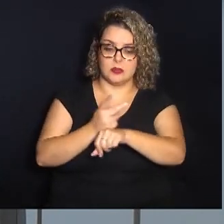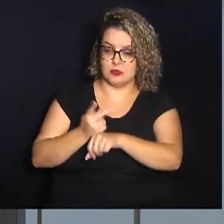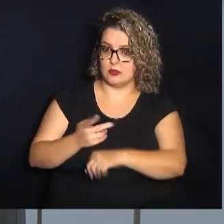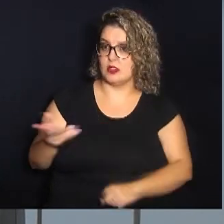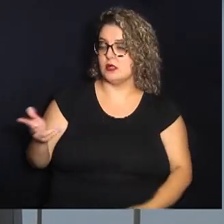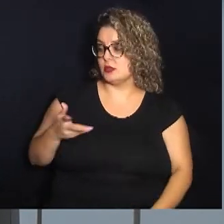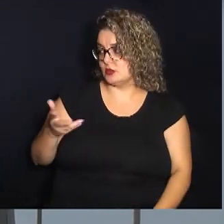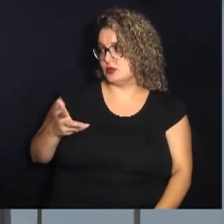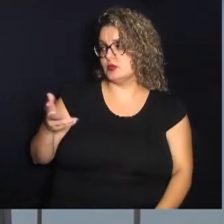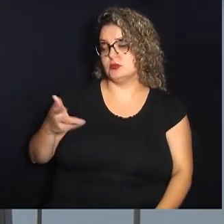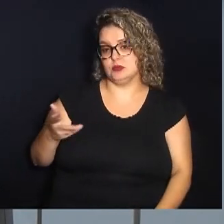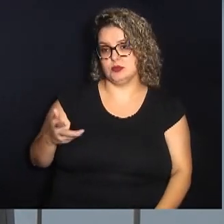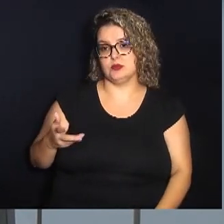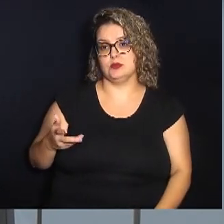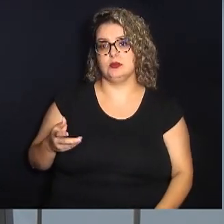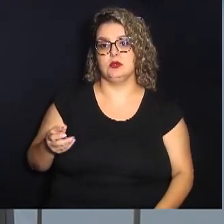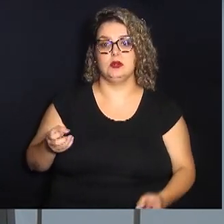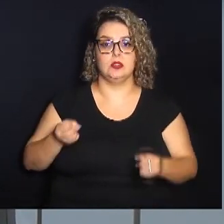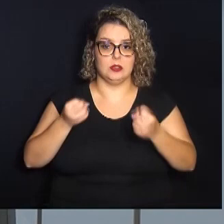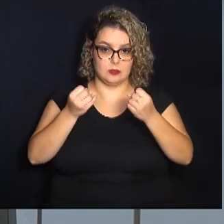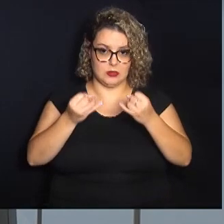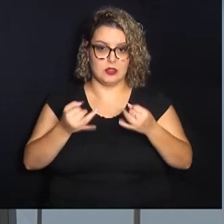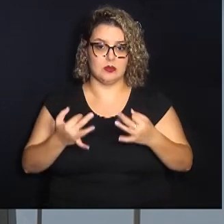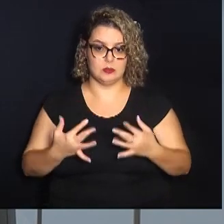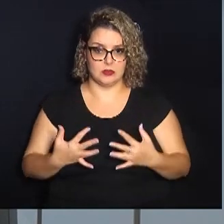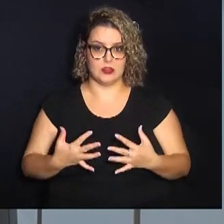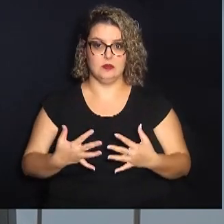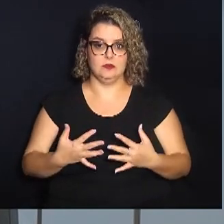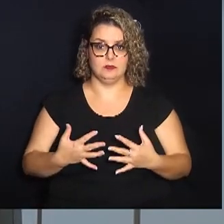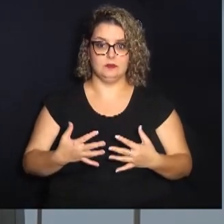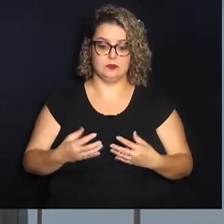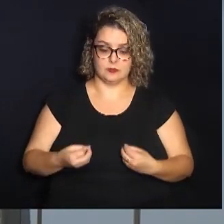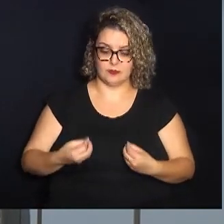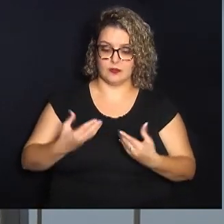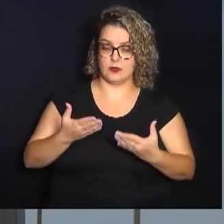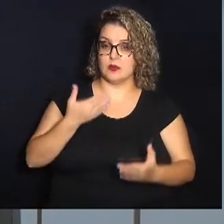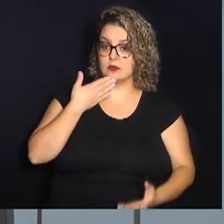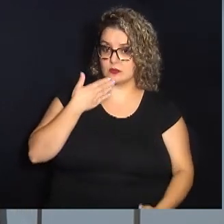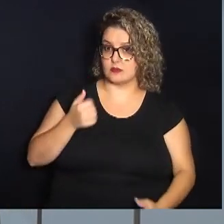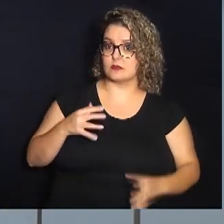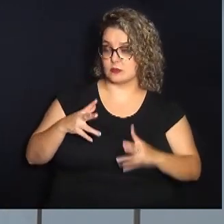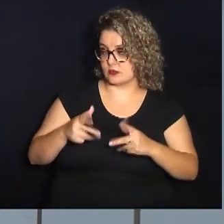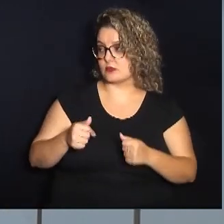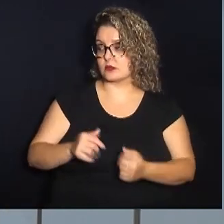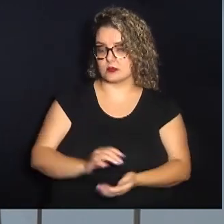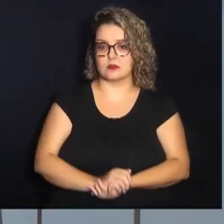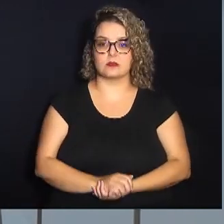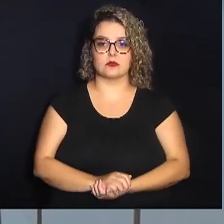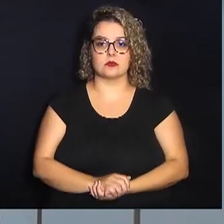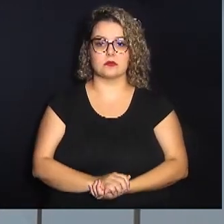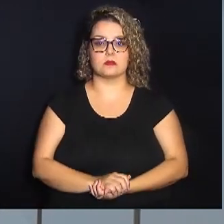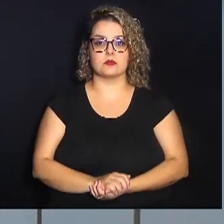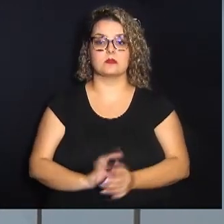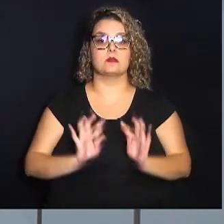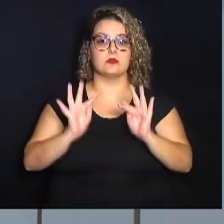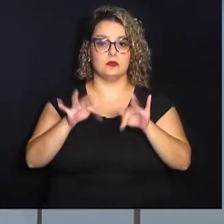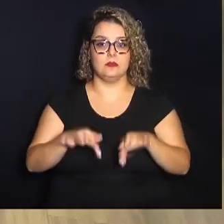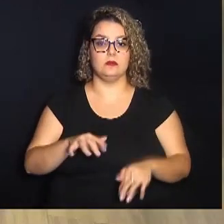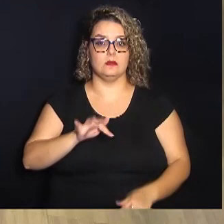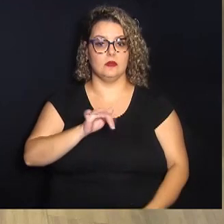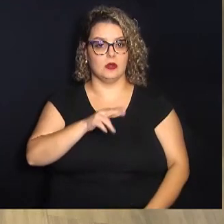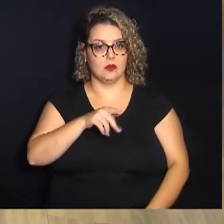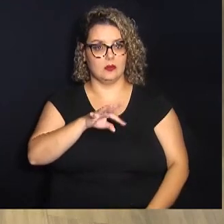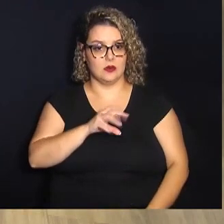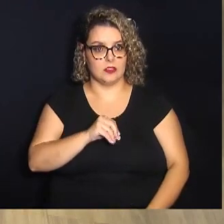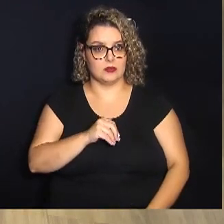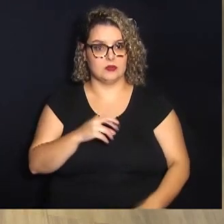acelerar umas orientações para trazer o melhor para todo mundo. Para a gente poder encerrar, Fausto, o levantamento